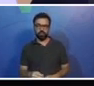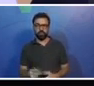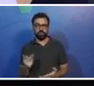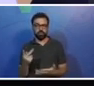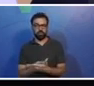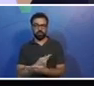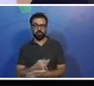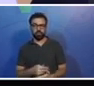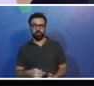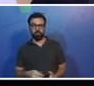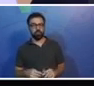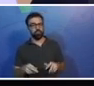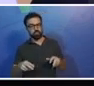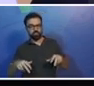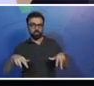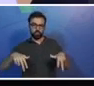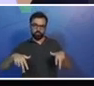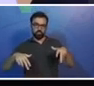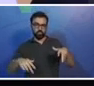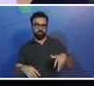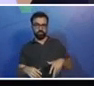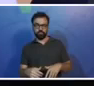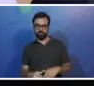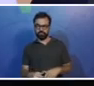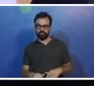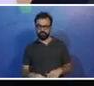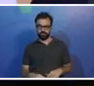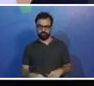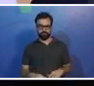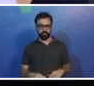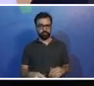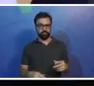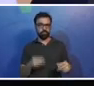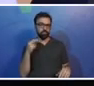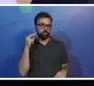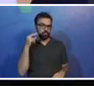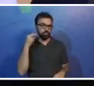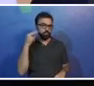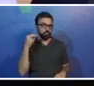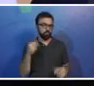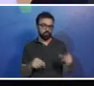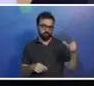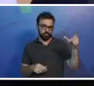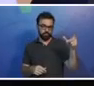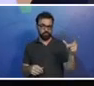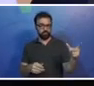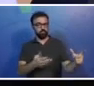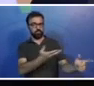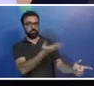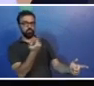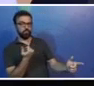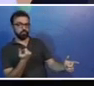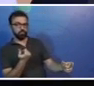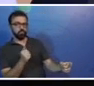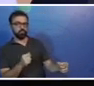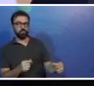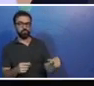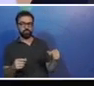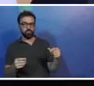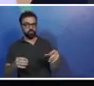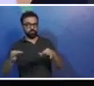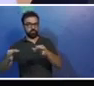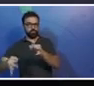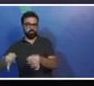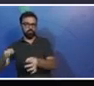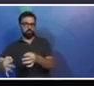Ao transitar pelos corredores do tribunal, o advogado e professor foi chamado por um dos juízes. Olha lá,